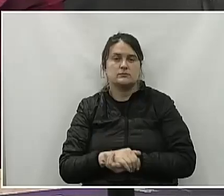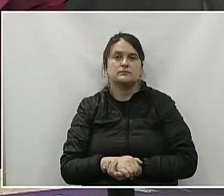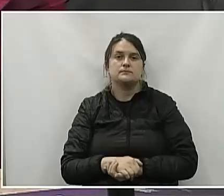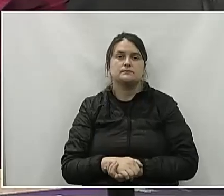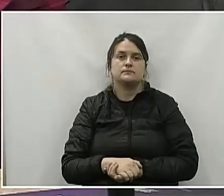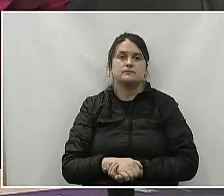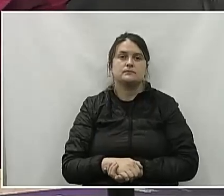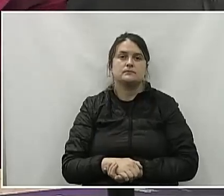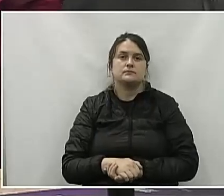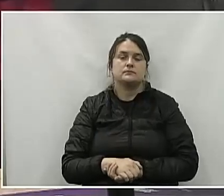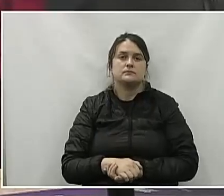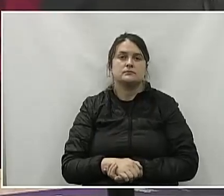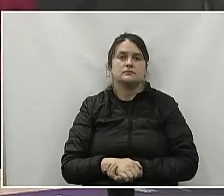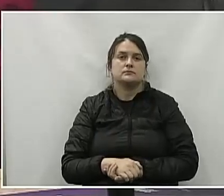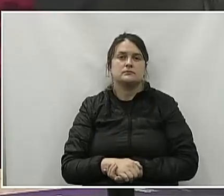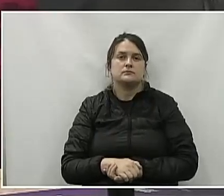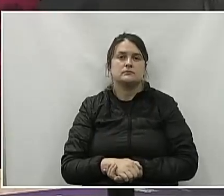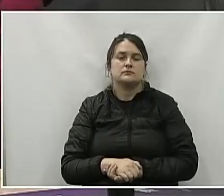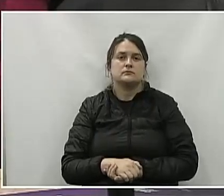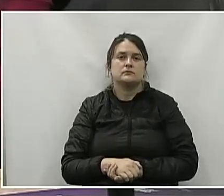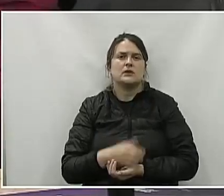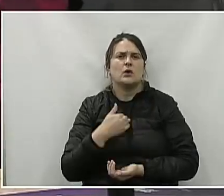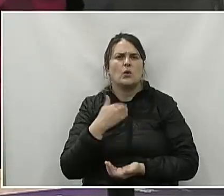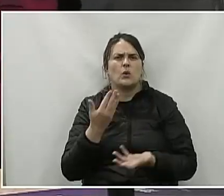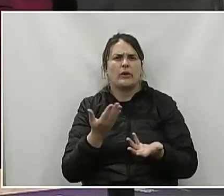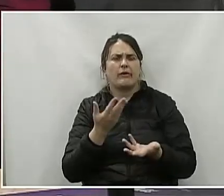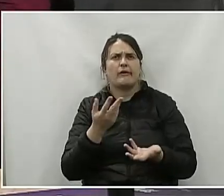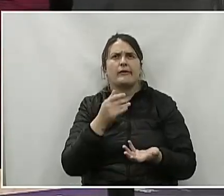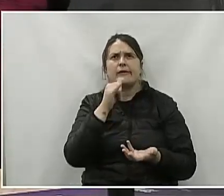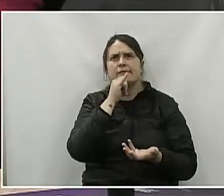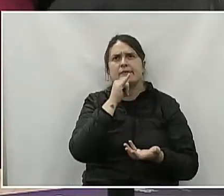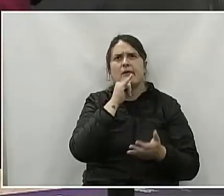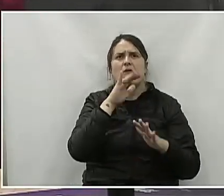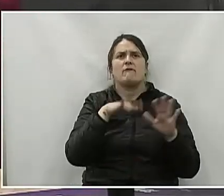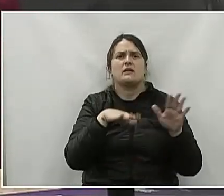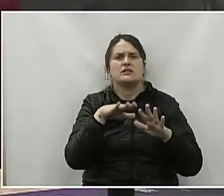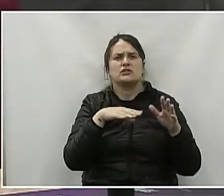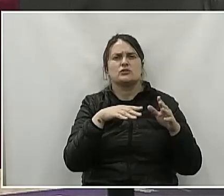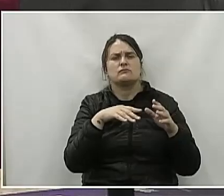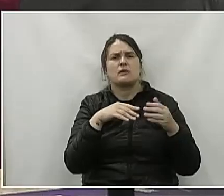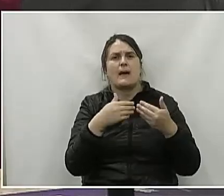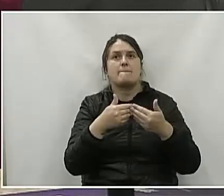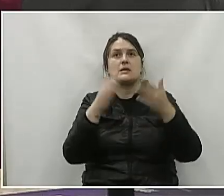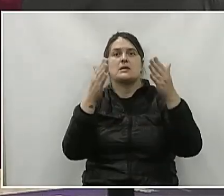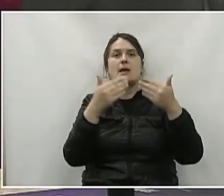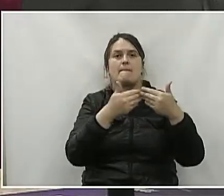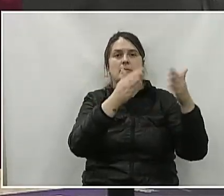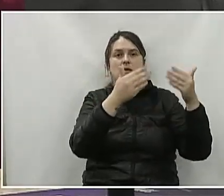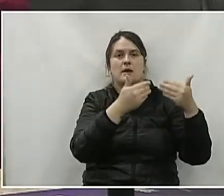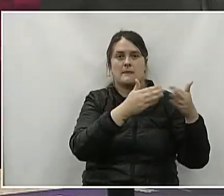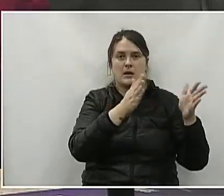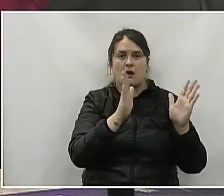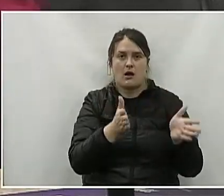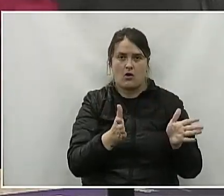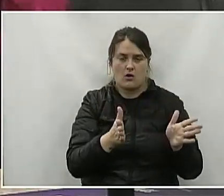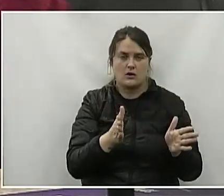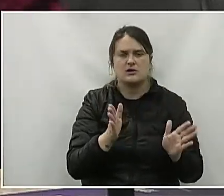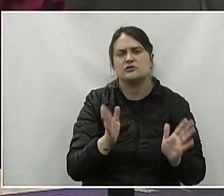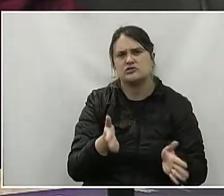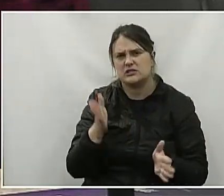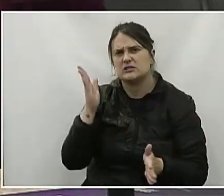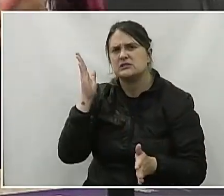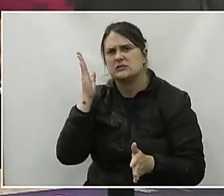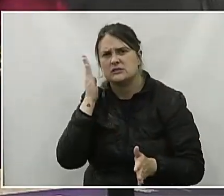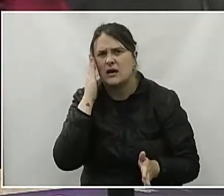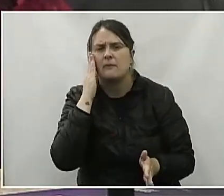falar que eu gostaria de, em vez de ficar inaugurando tudo que é obra, que a gente sabe